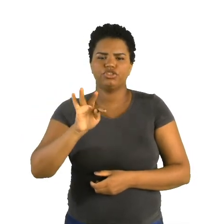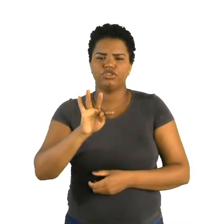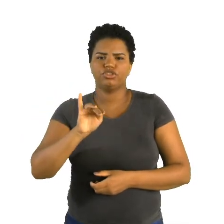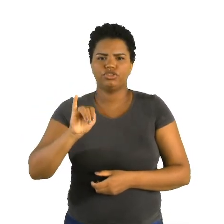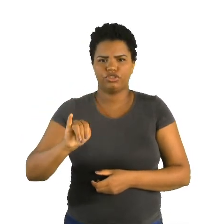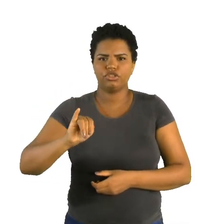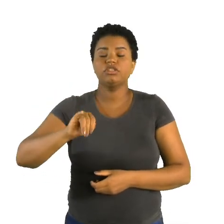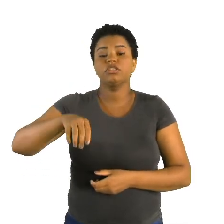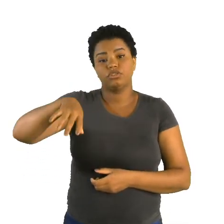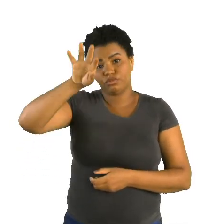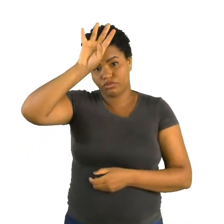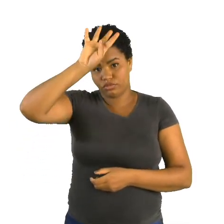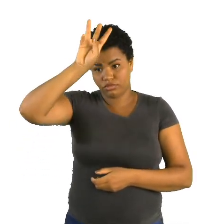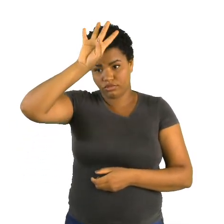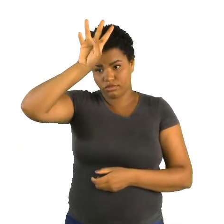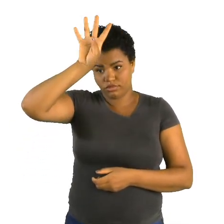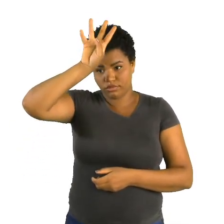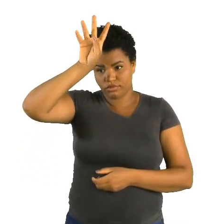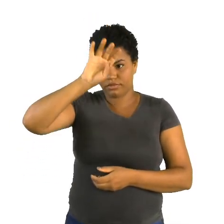Cebolinha.